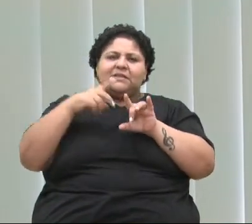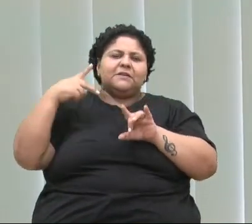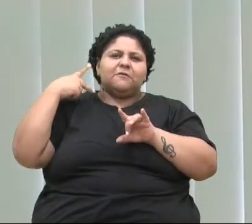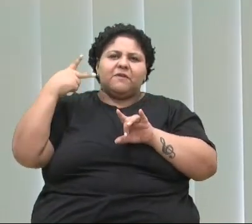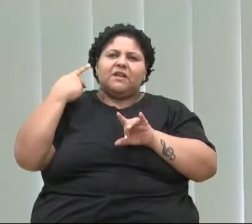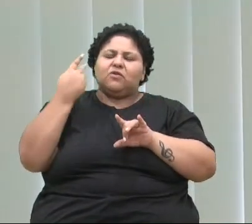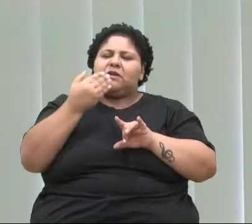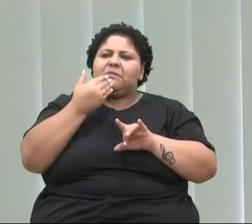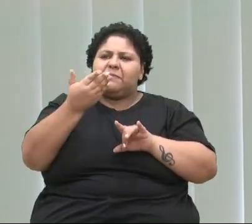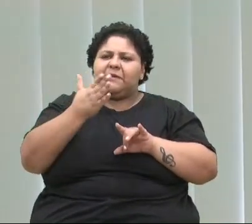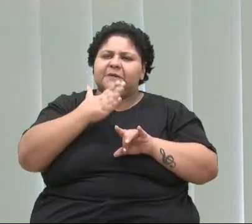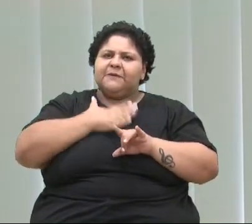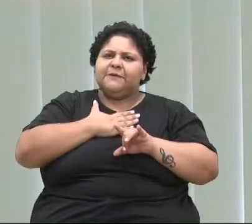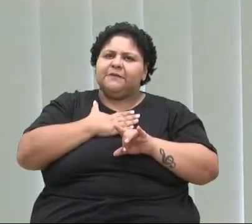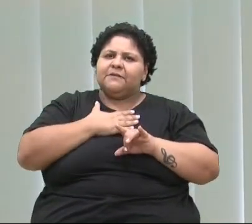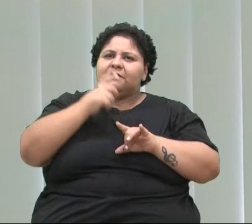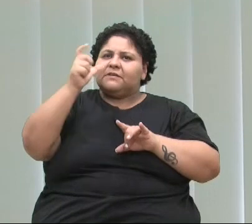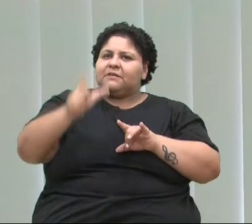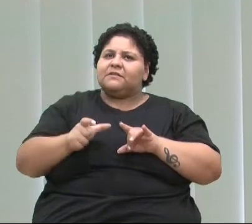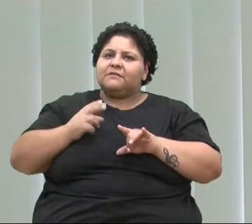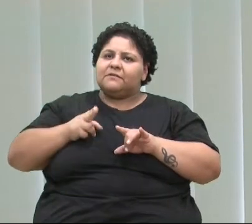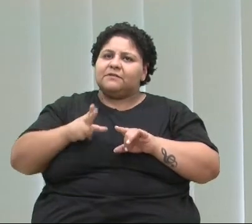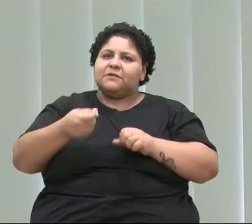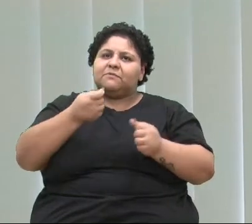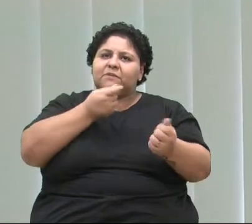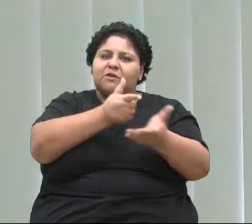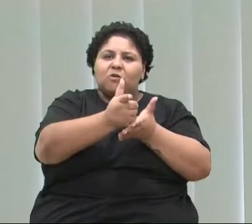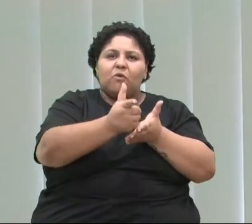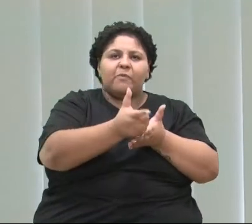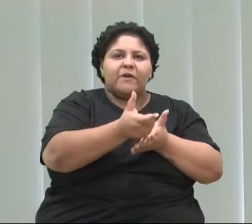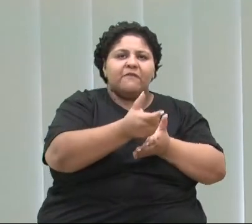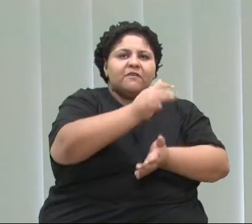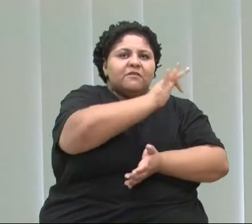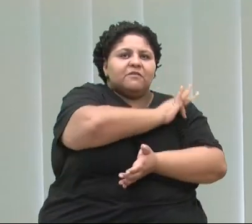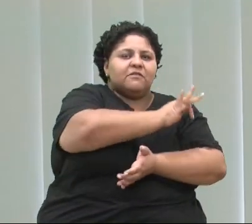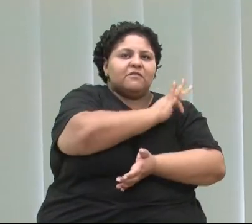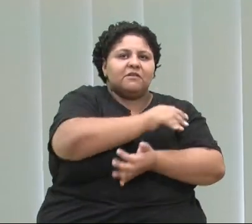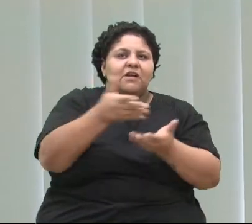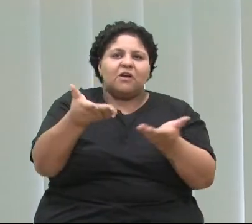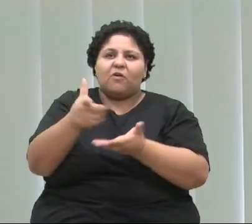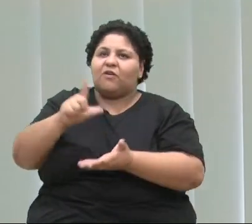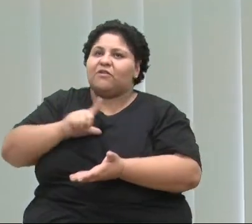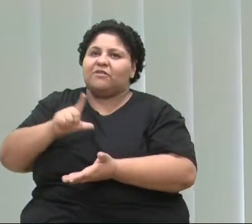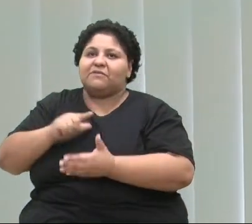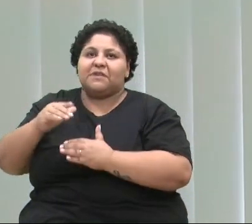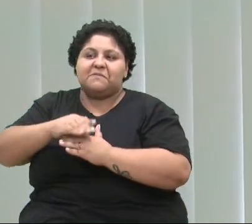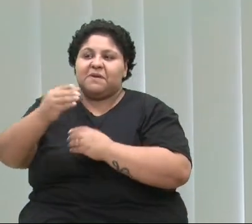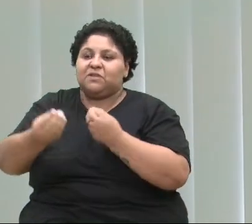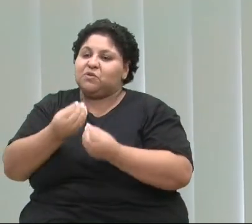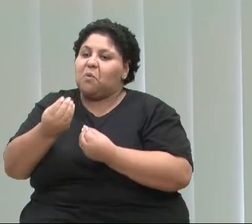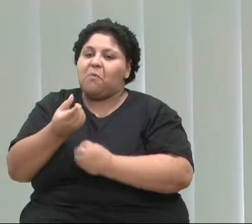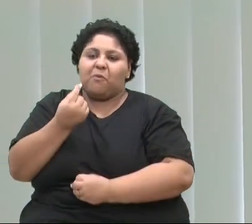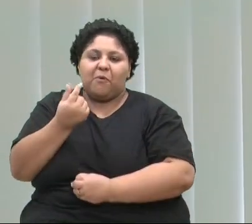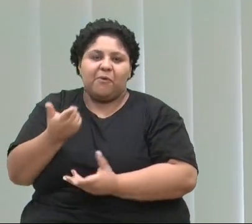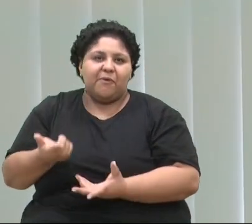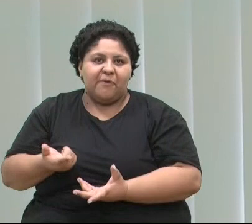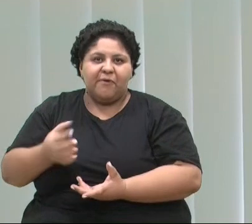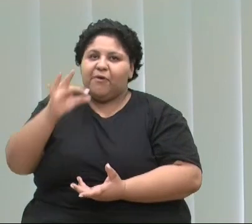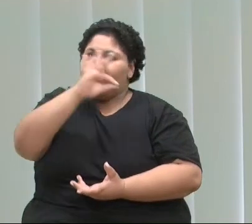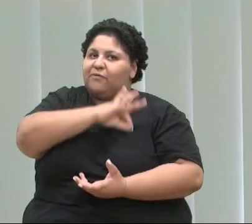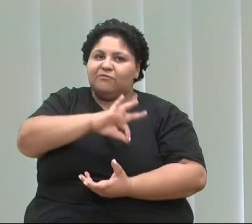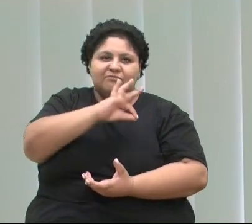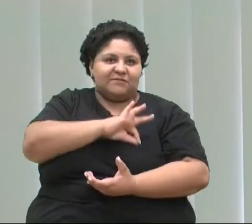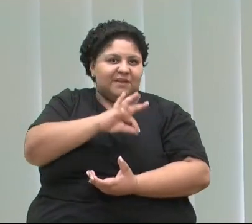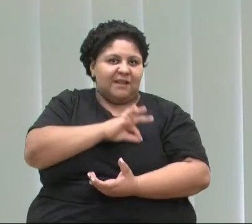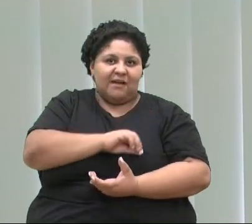pediu, né, de alguém que sempre comprava os remédios na farmácia e que agora não tem mais condições, porque a gente sabe que o salário não